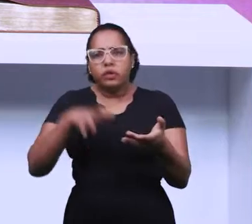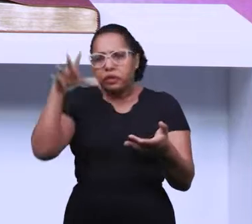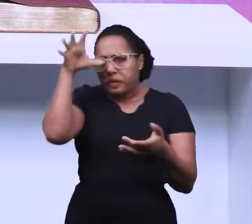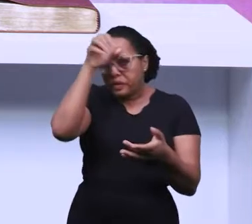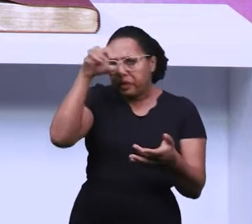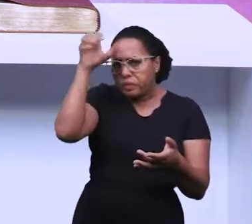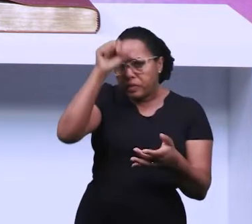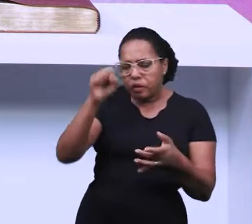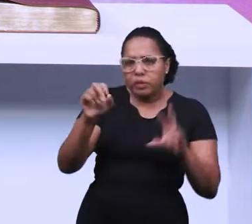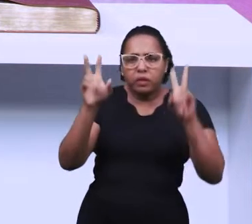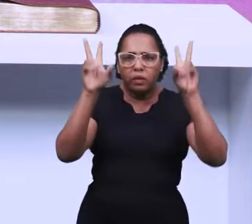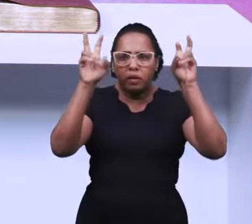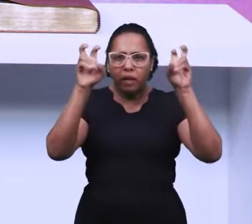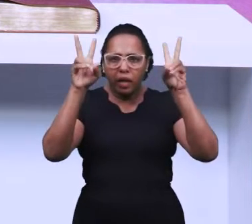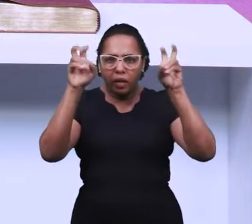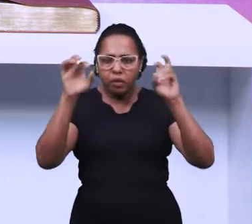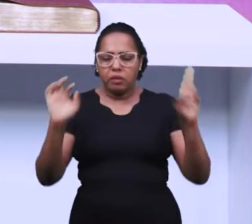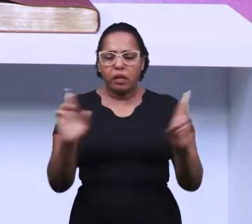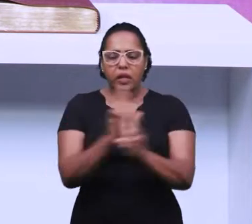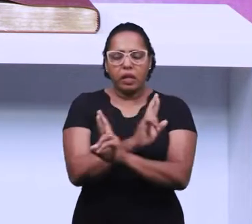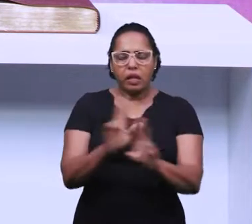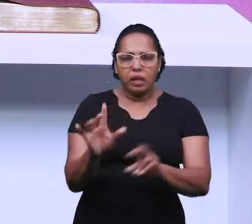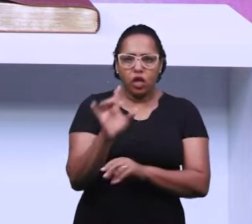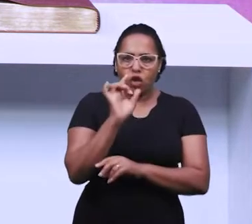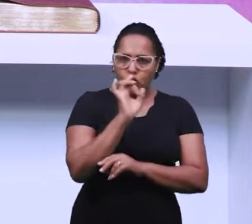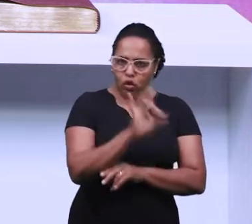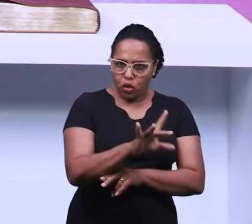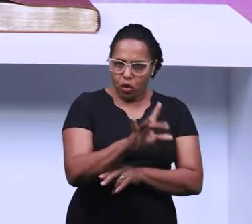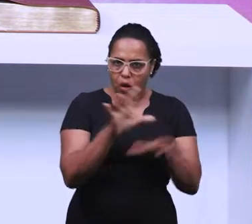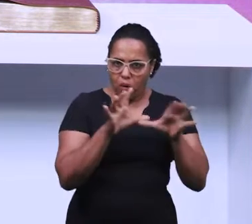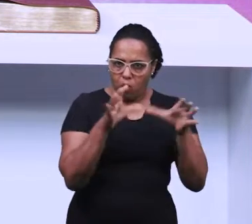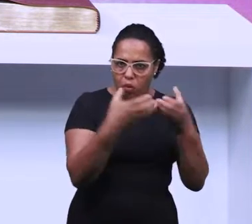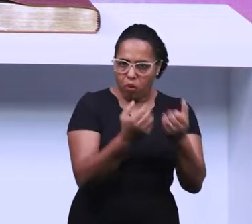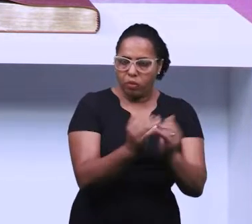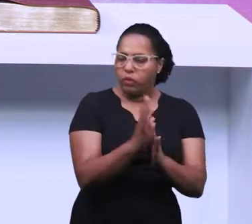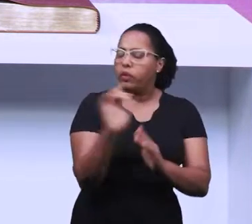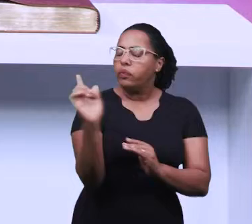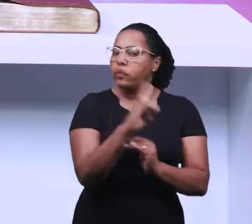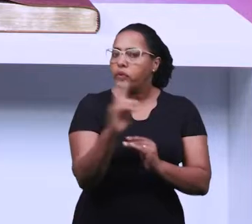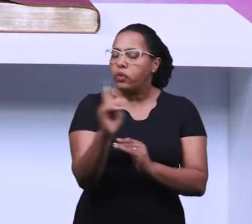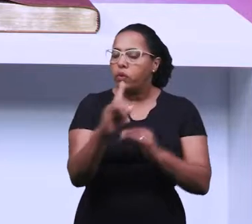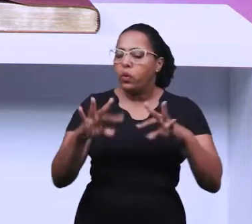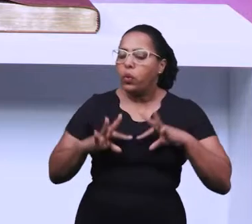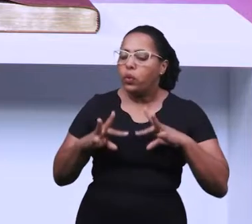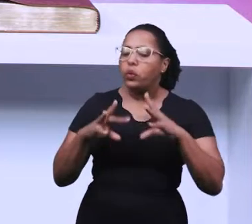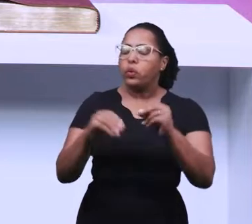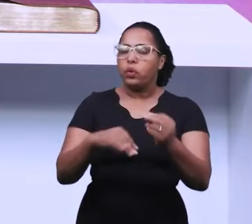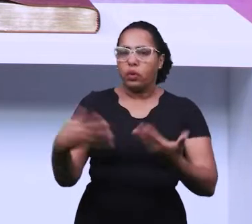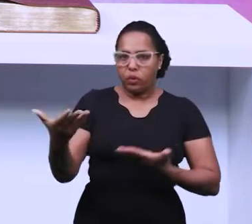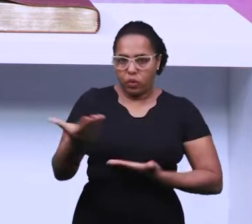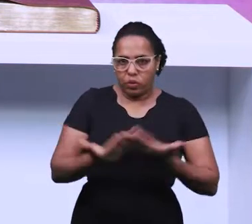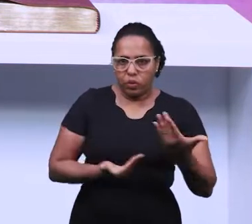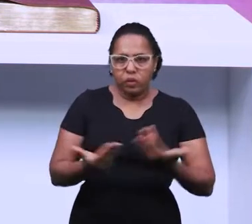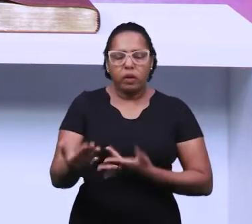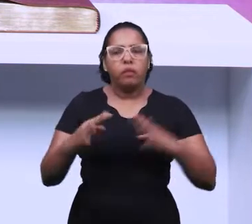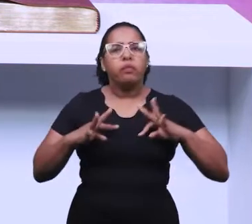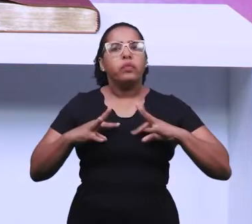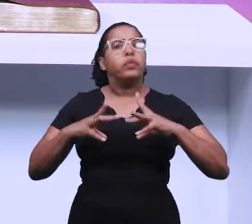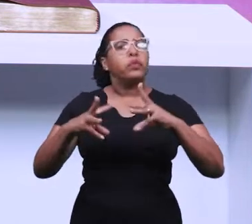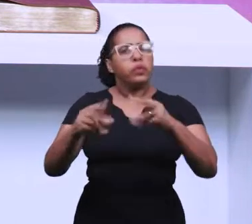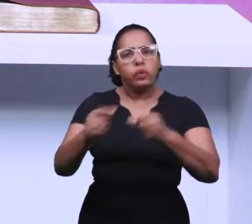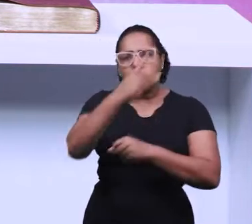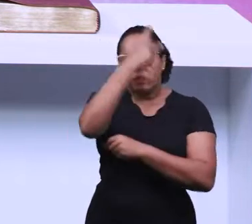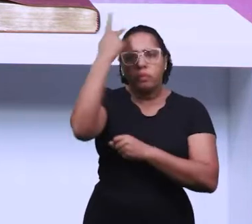assuntos determinados não somente ao grupo de louvor, mas a todos os irmãos, a todos os que